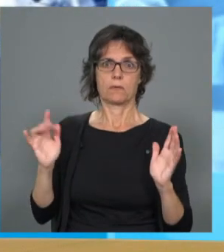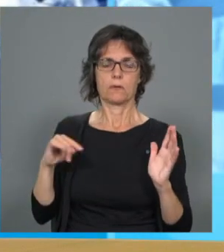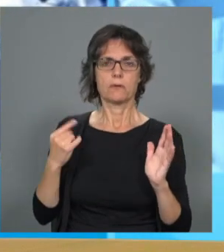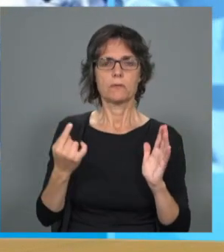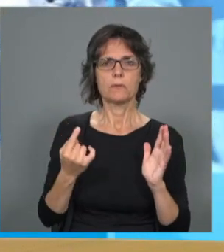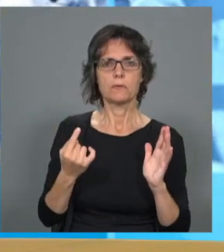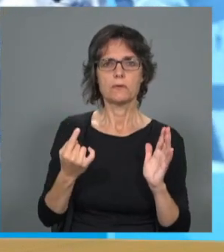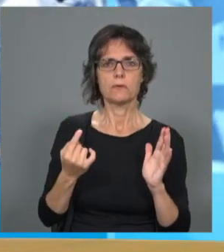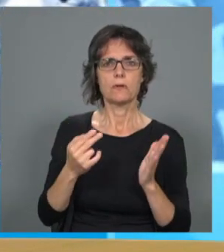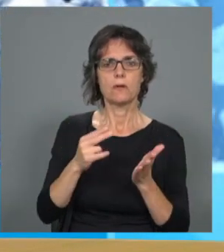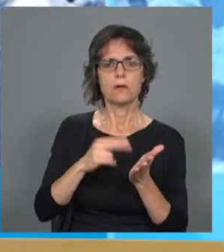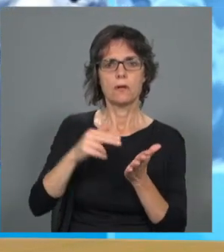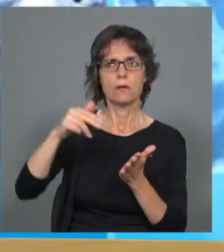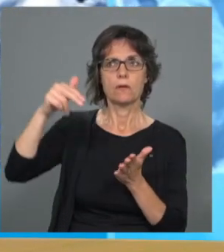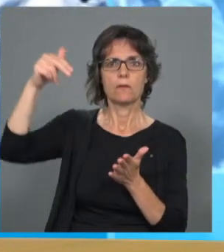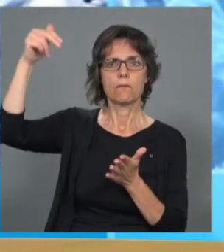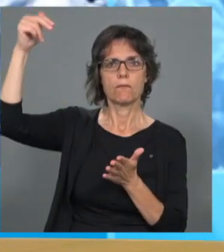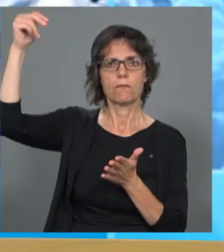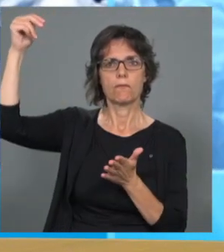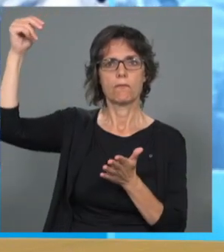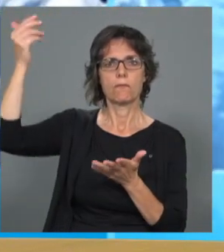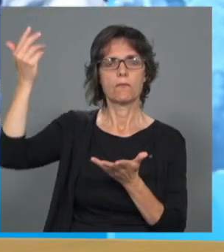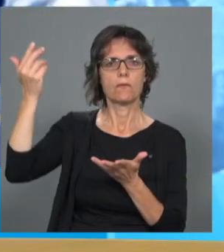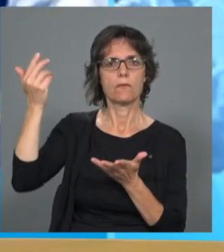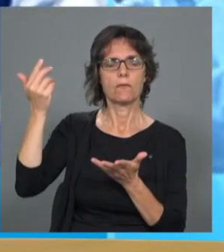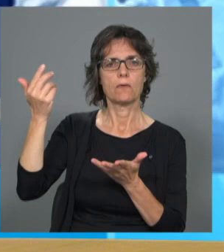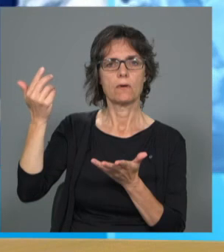despede-se e são as últimas palavras que temos dele.